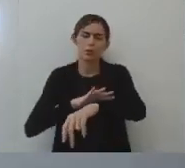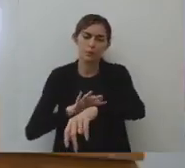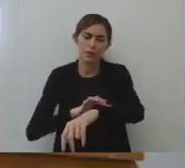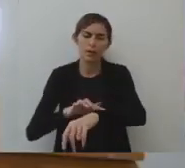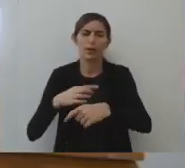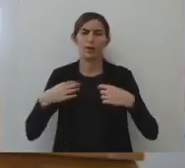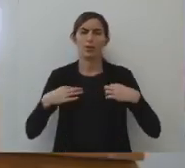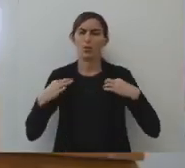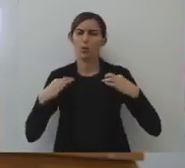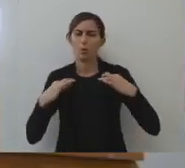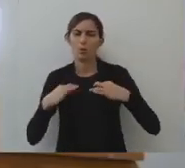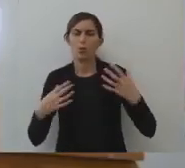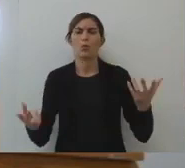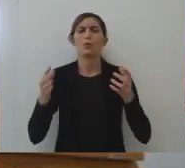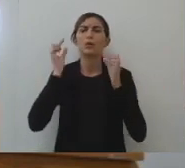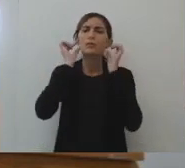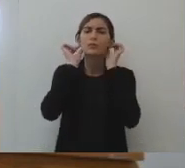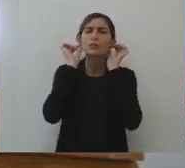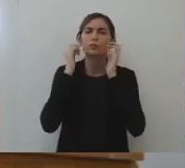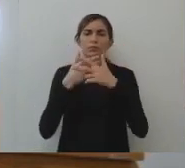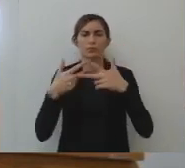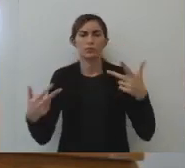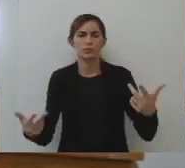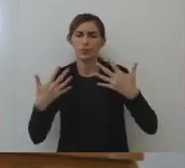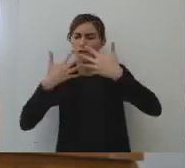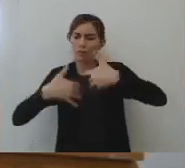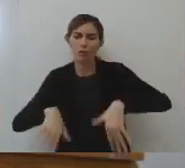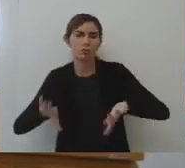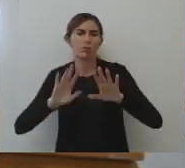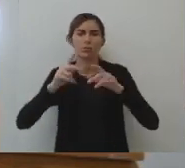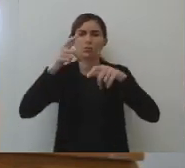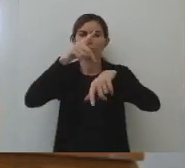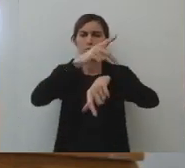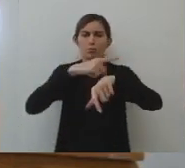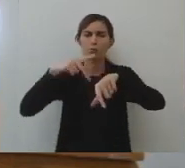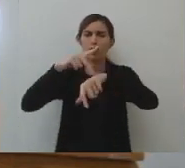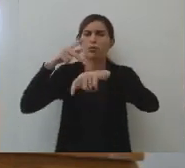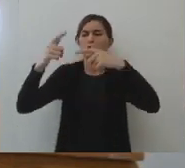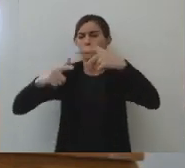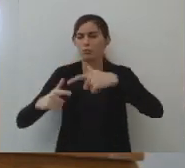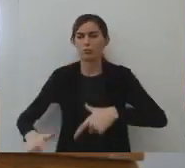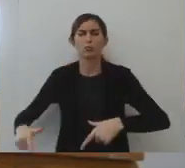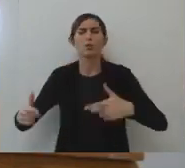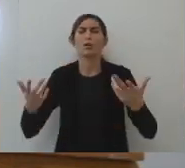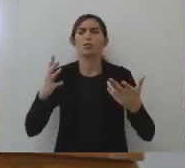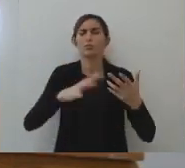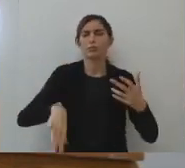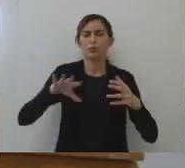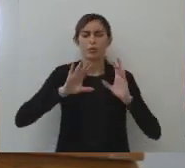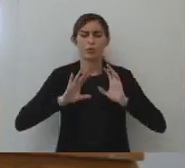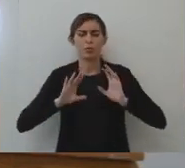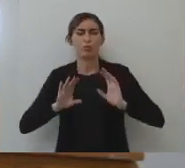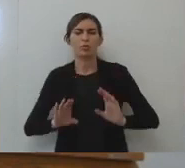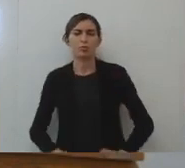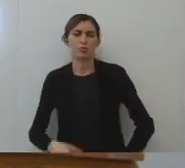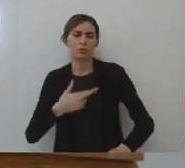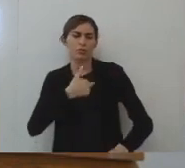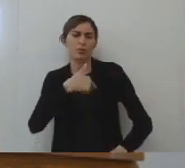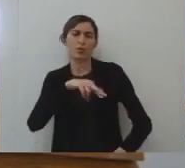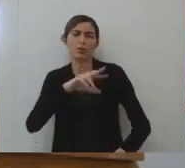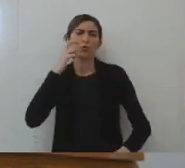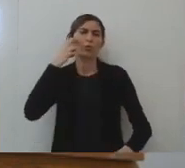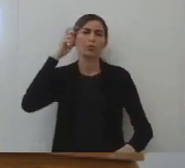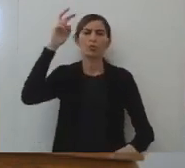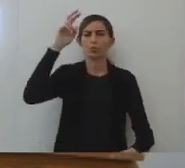de vestimentas, uso de acessórios, naturalidade, região ou país de origem e comportamento, religião,